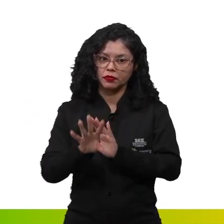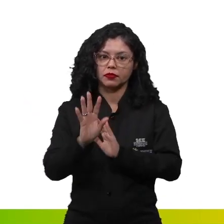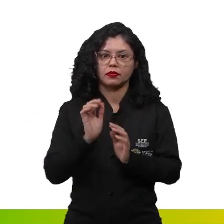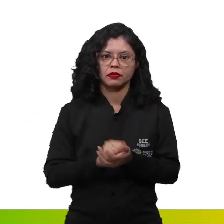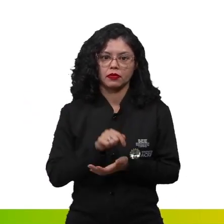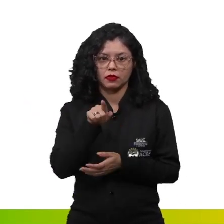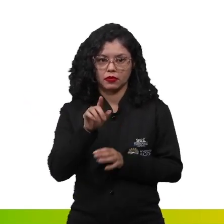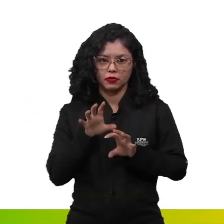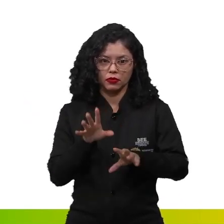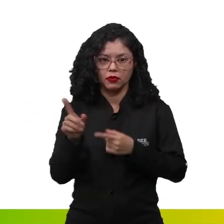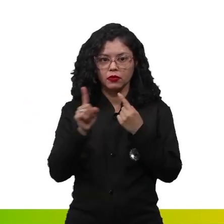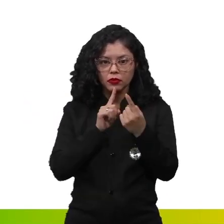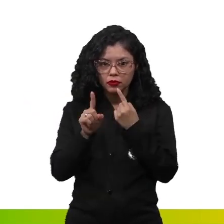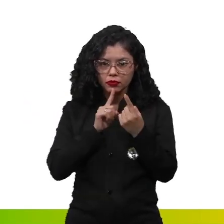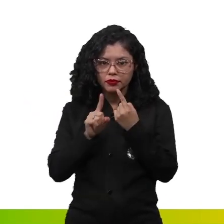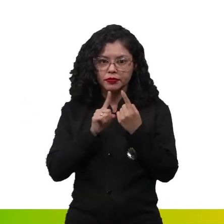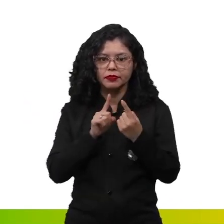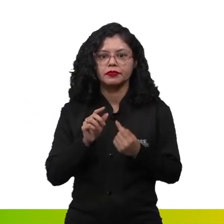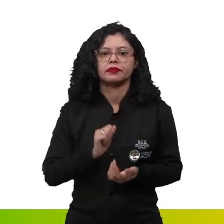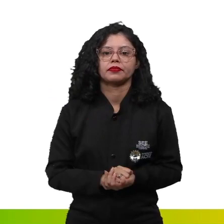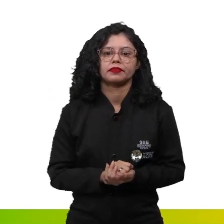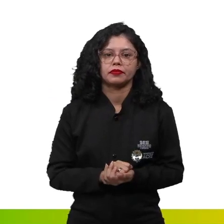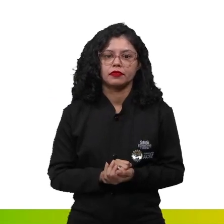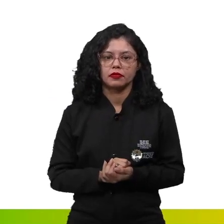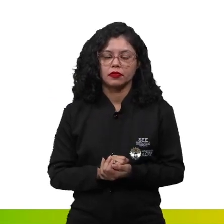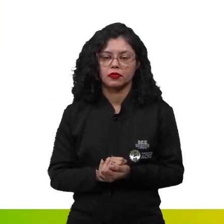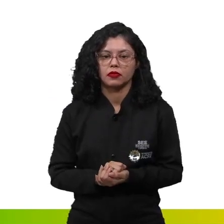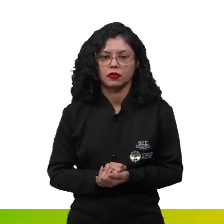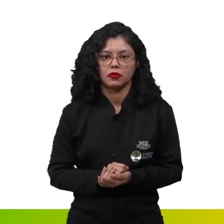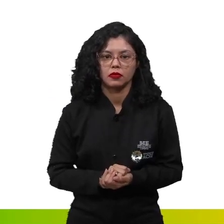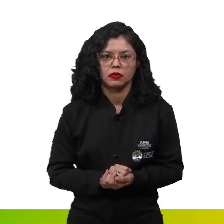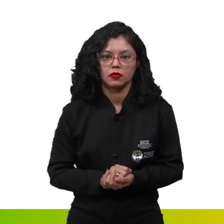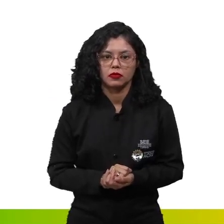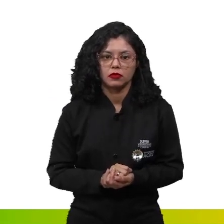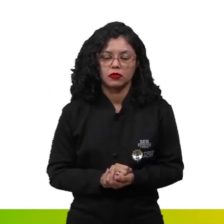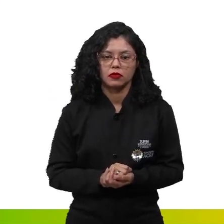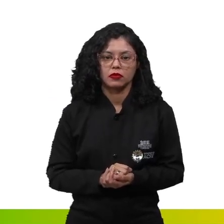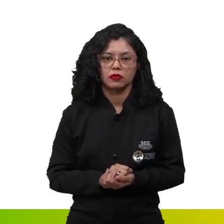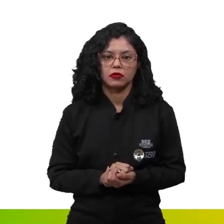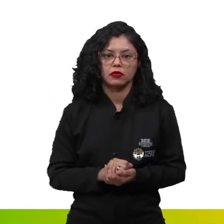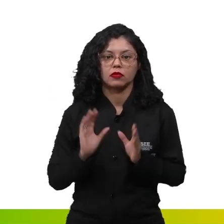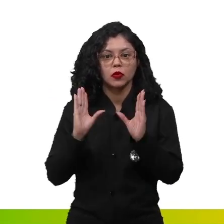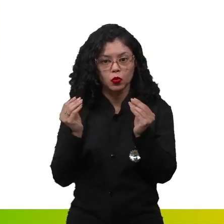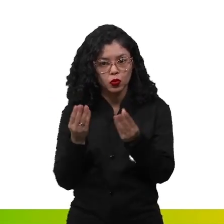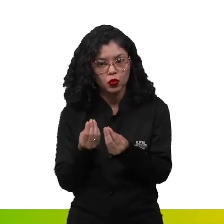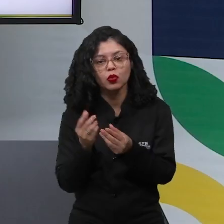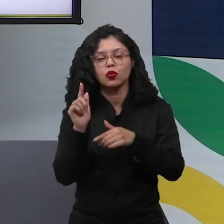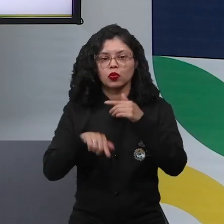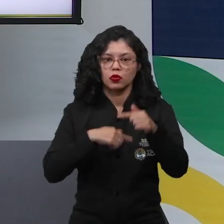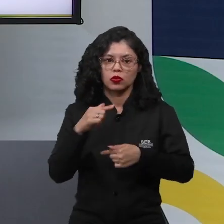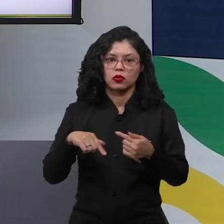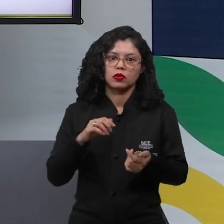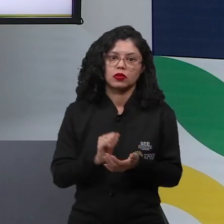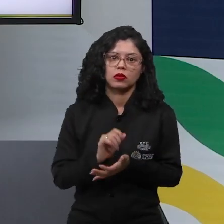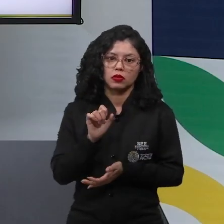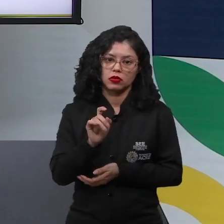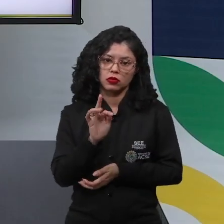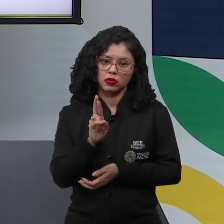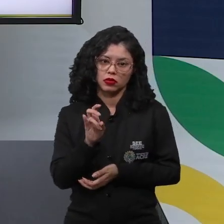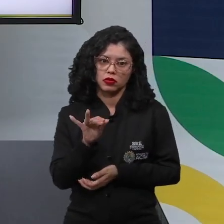É assim que elas se comunicam. Neurotransmissores são substâncias químicas conhecidas como